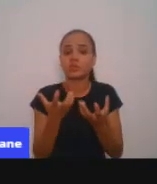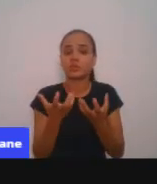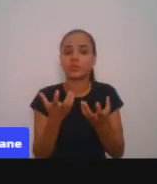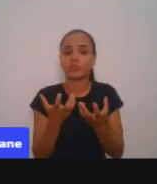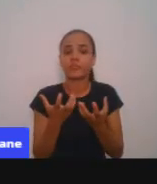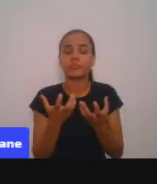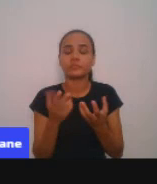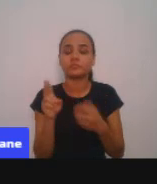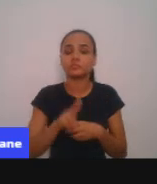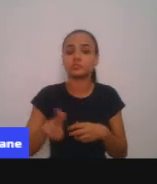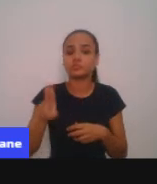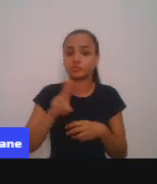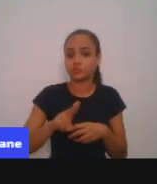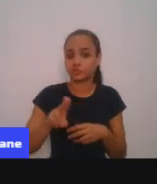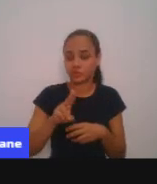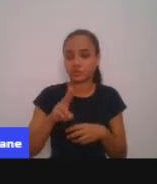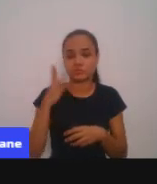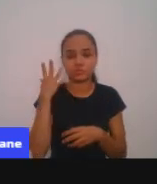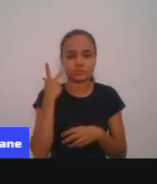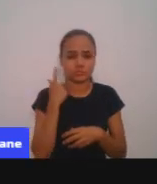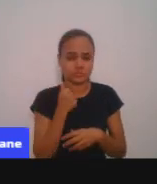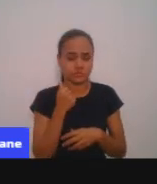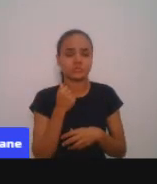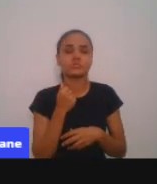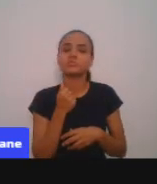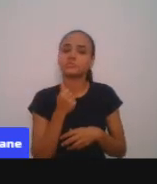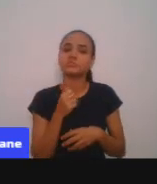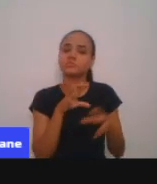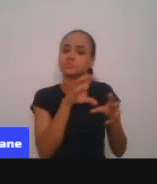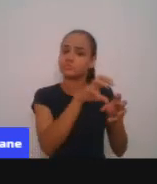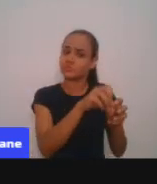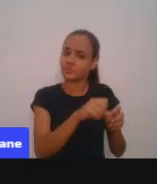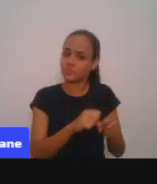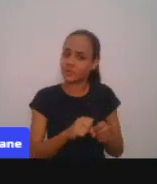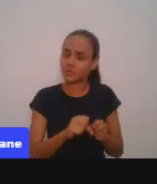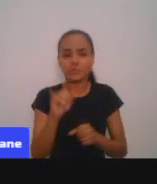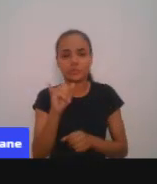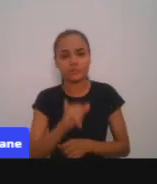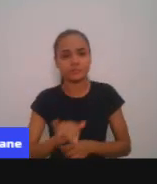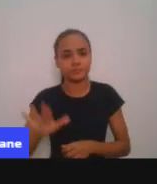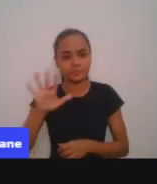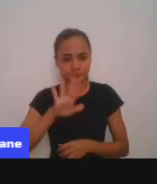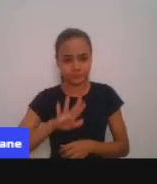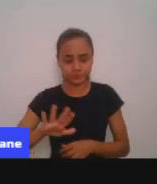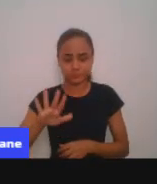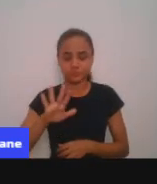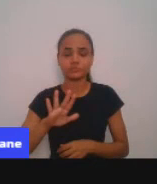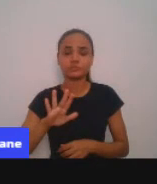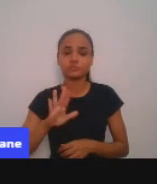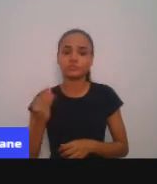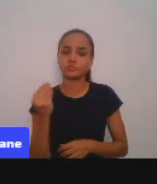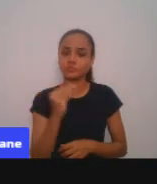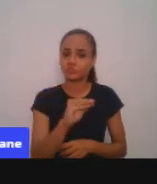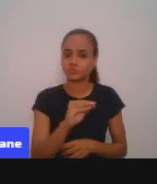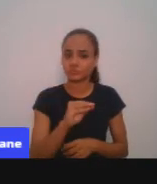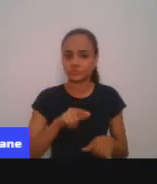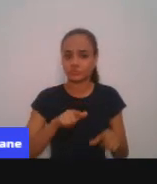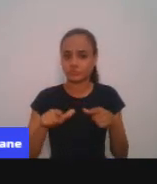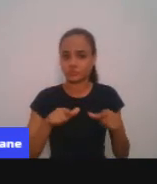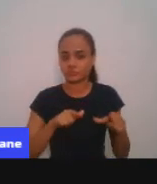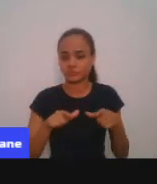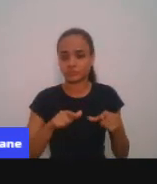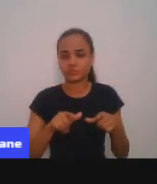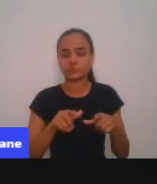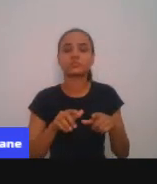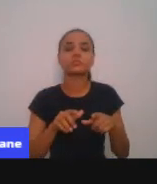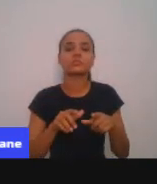pessoa, vai lá, põe as imagens que você quer, põe para trabalhar a letra inicial, para colocar